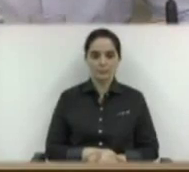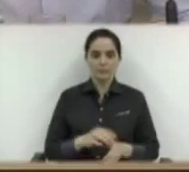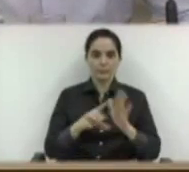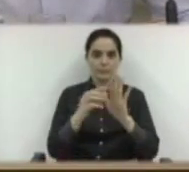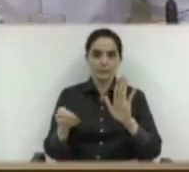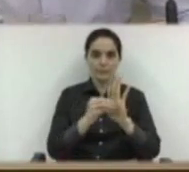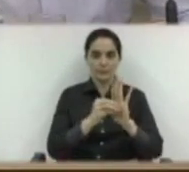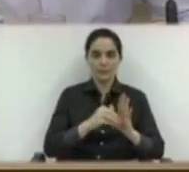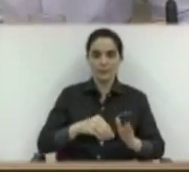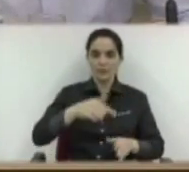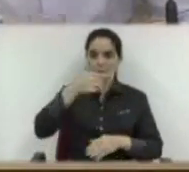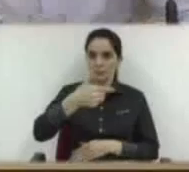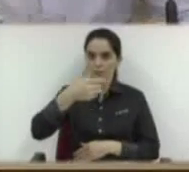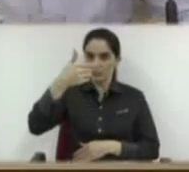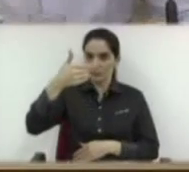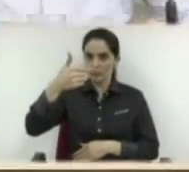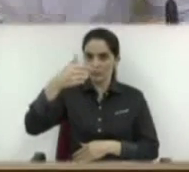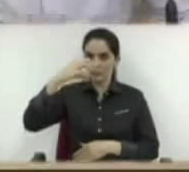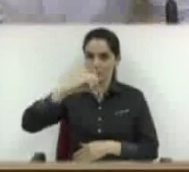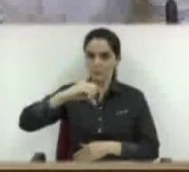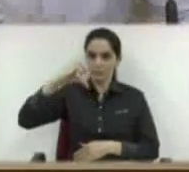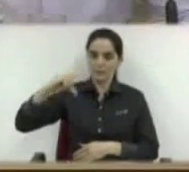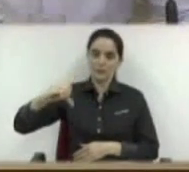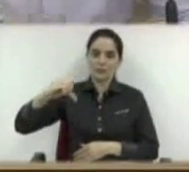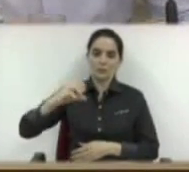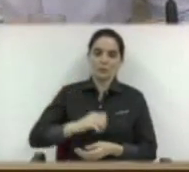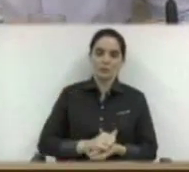Emenda 299,